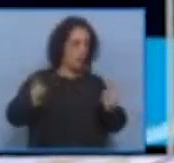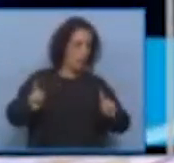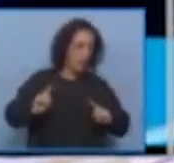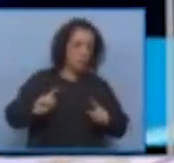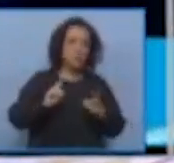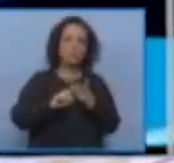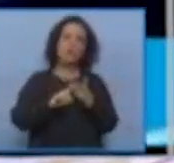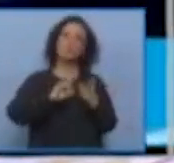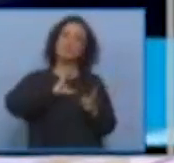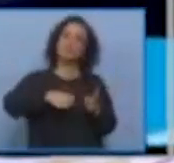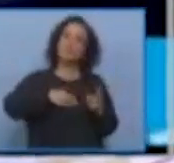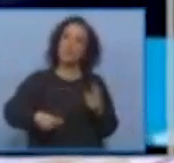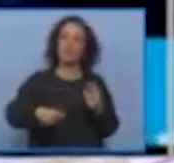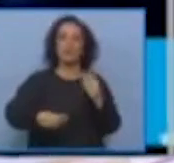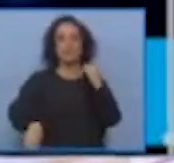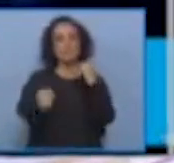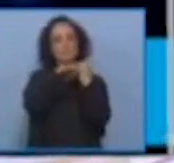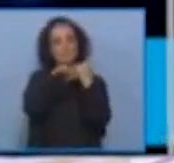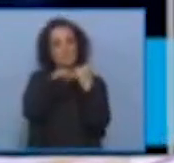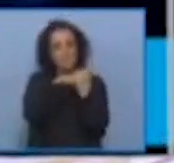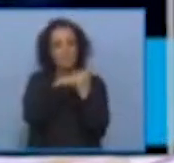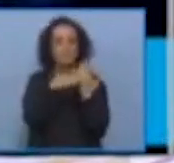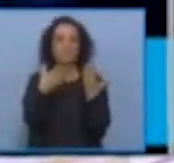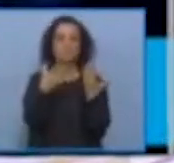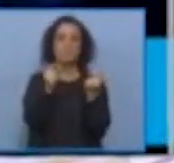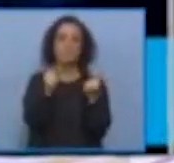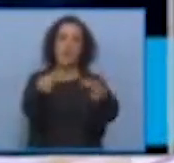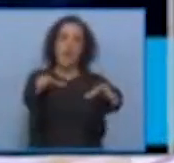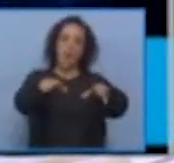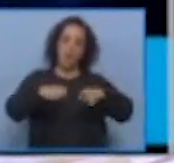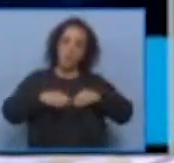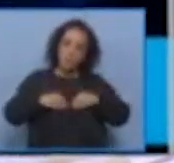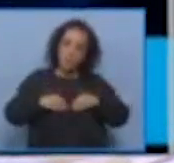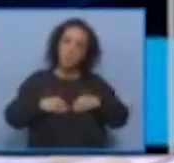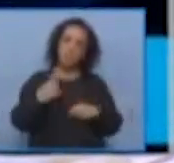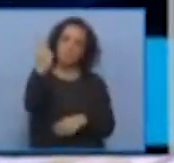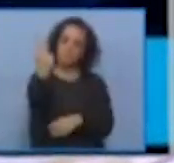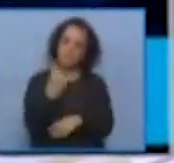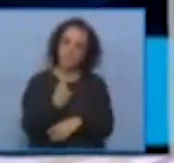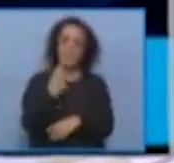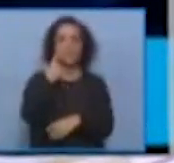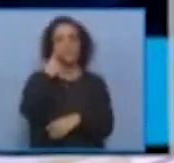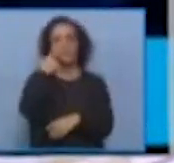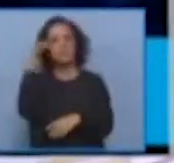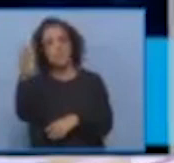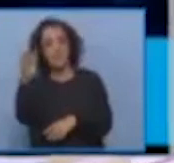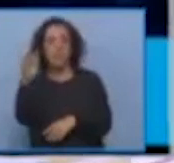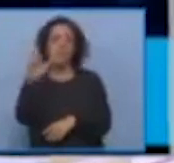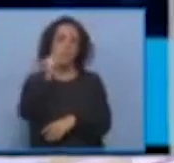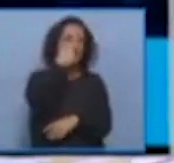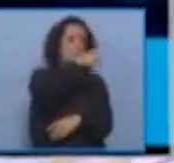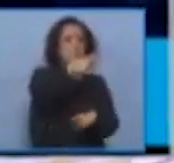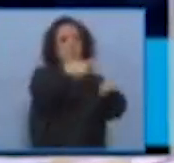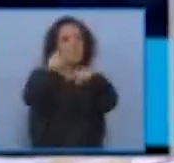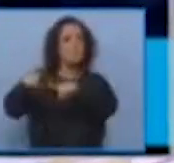construção de um mundo mais justo e de acolhimento dos imigrantes e dos que são diferentes.